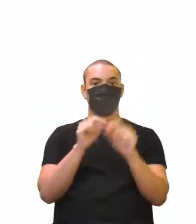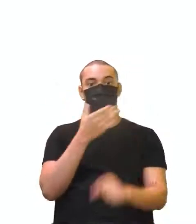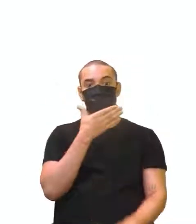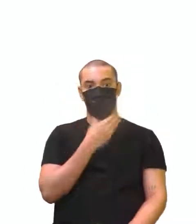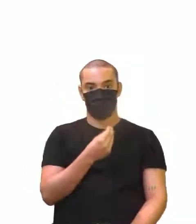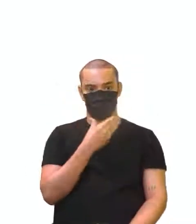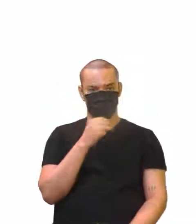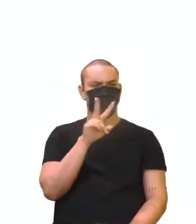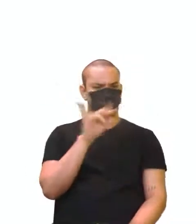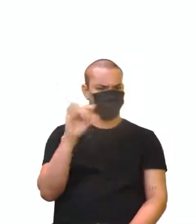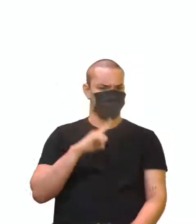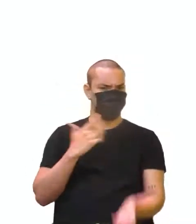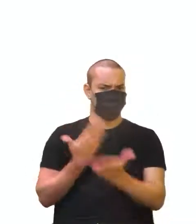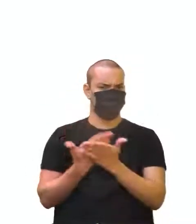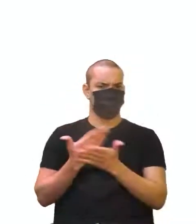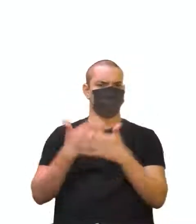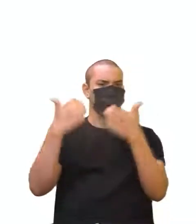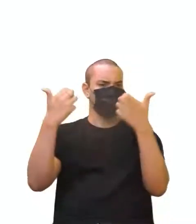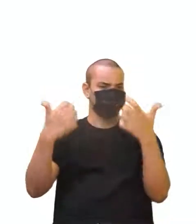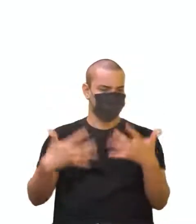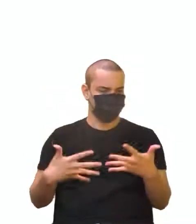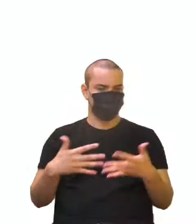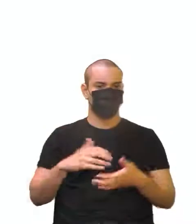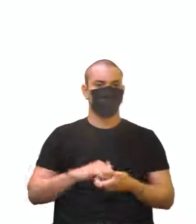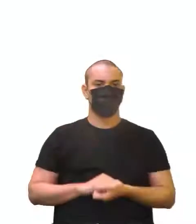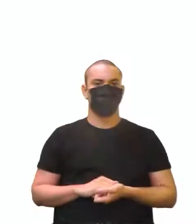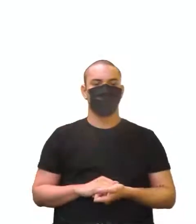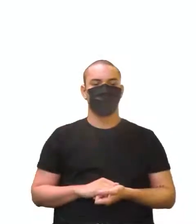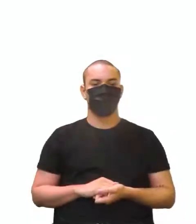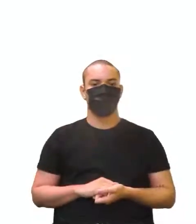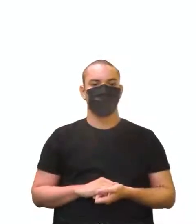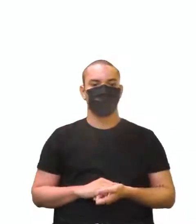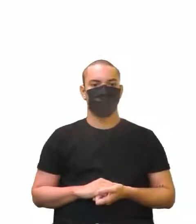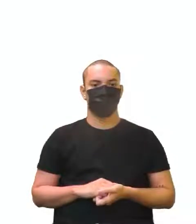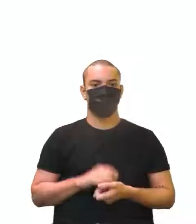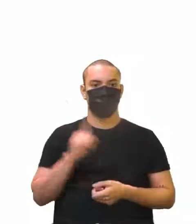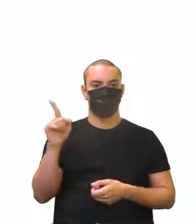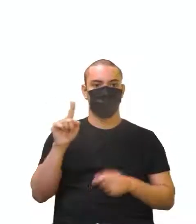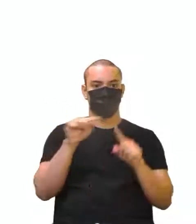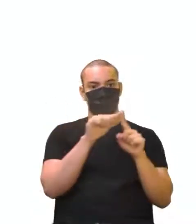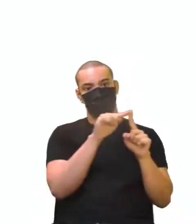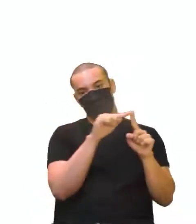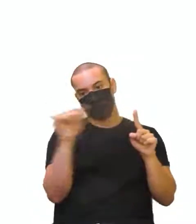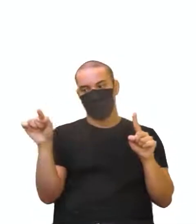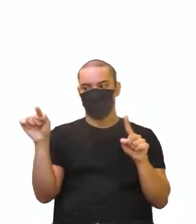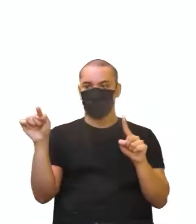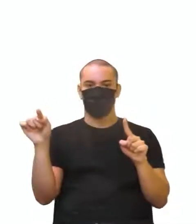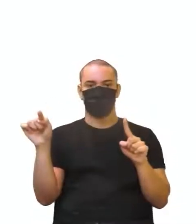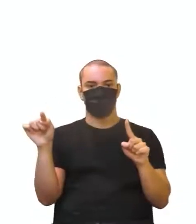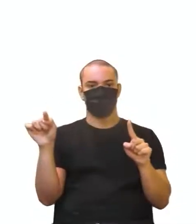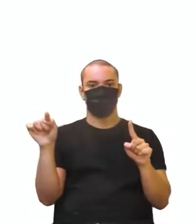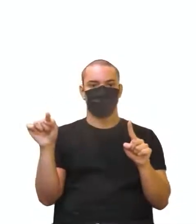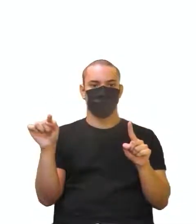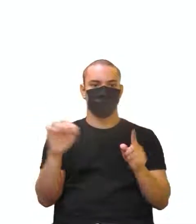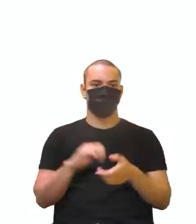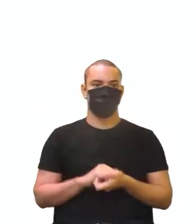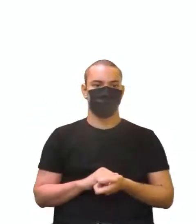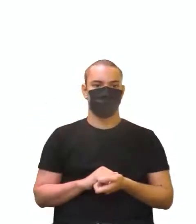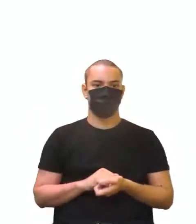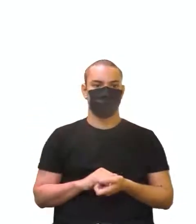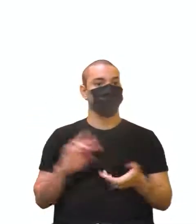masculino. A gente vai ter uma aula sobre isso, mas só para reforçar aqui. Aí, esse pauzinho ali, cruzando entre o heterozigoto e o